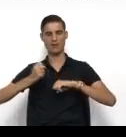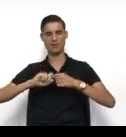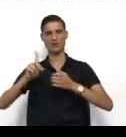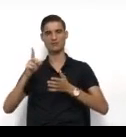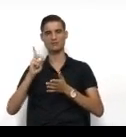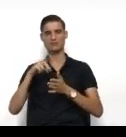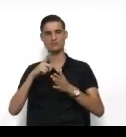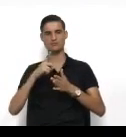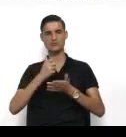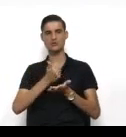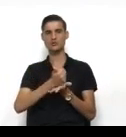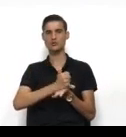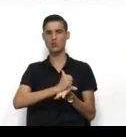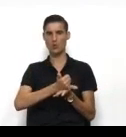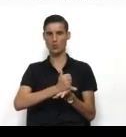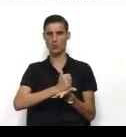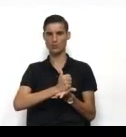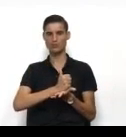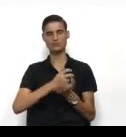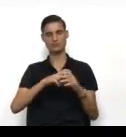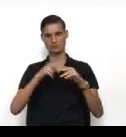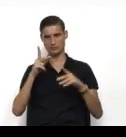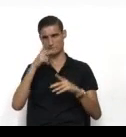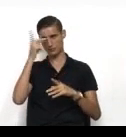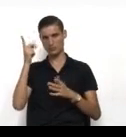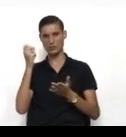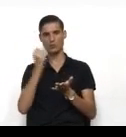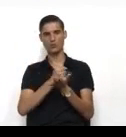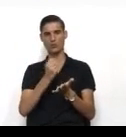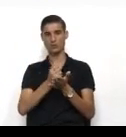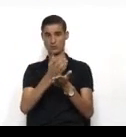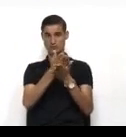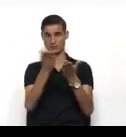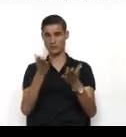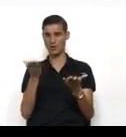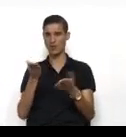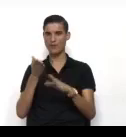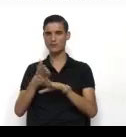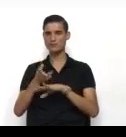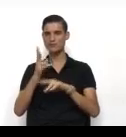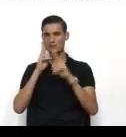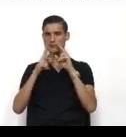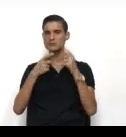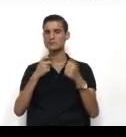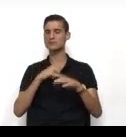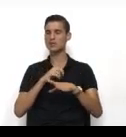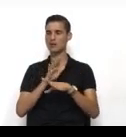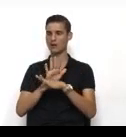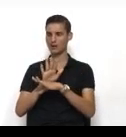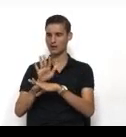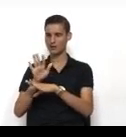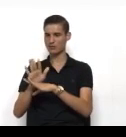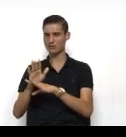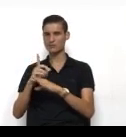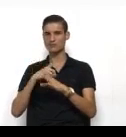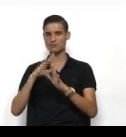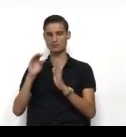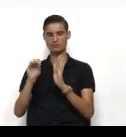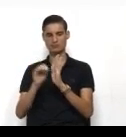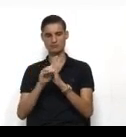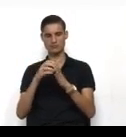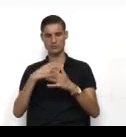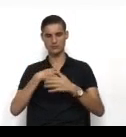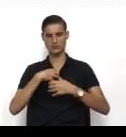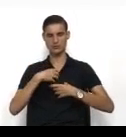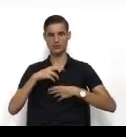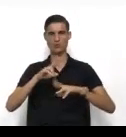então você foi contratado por uma empresa fabricante de games e você precisa auxiliar na modelagem de